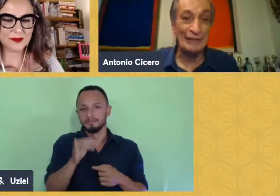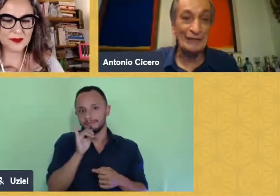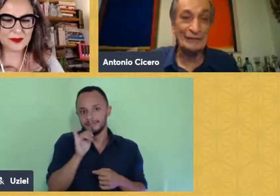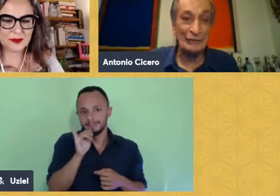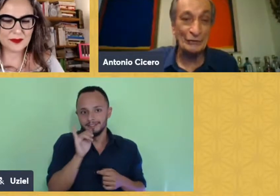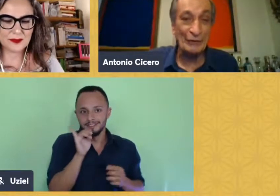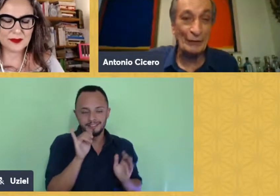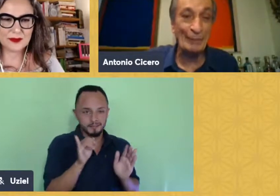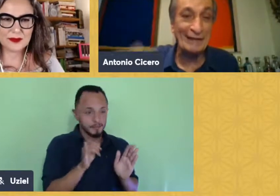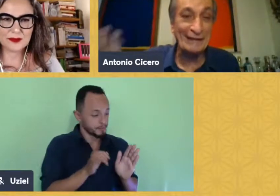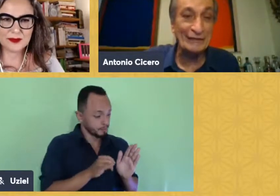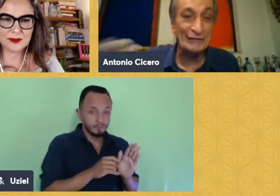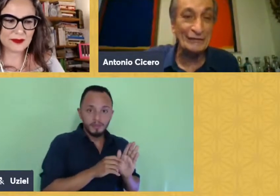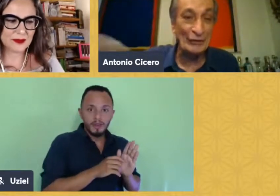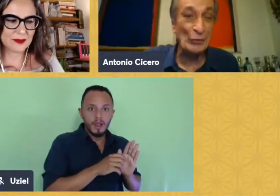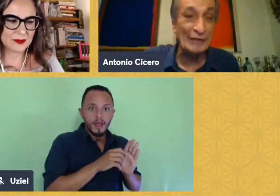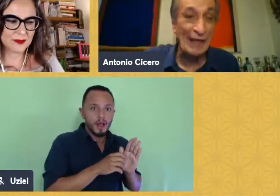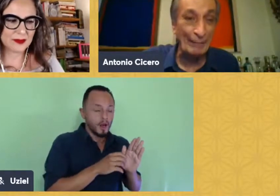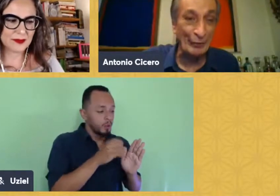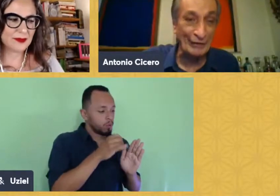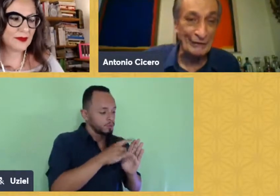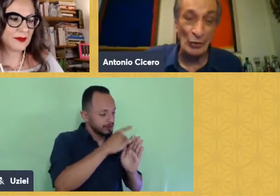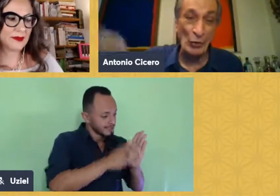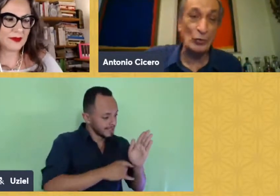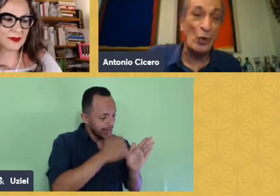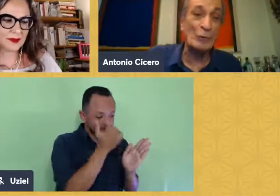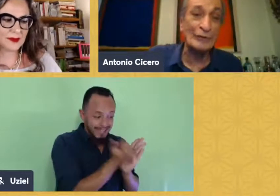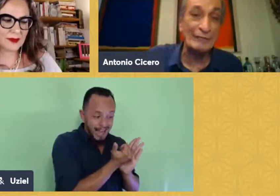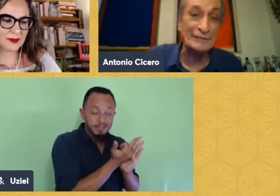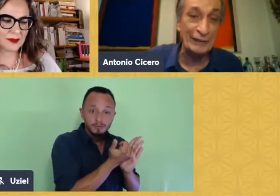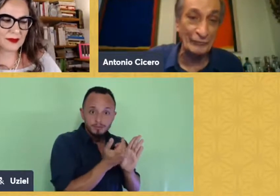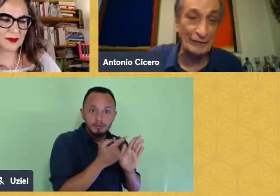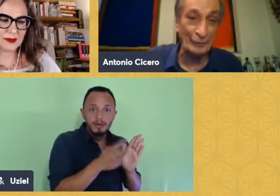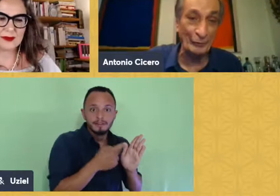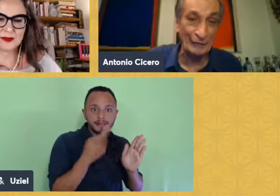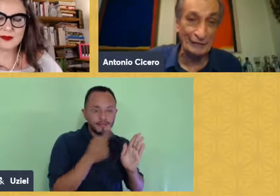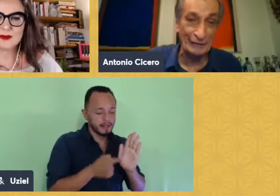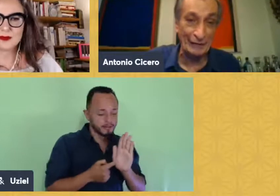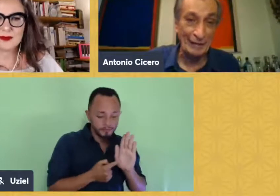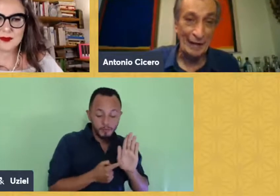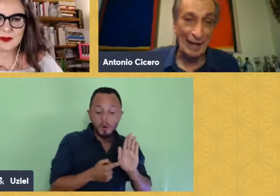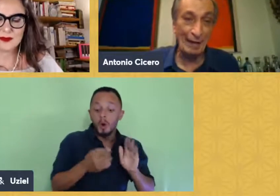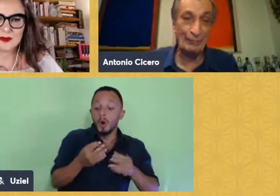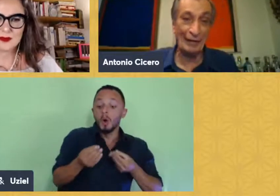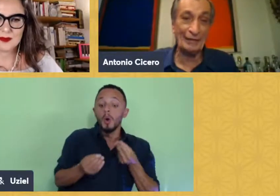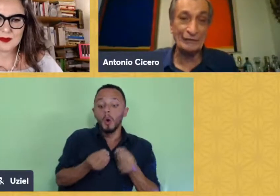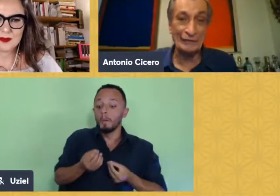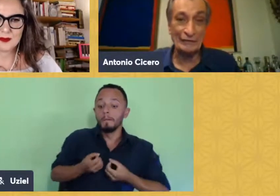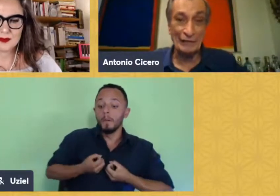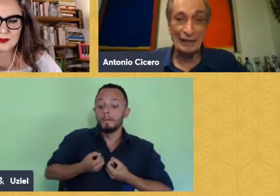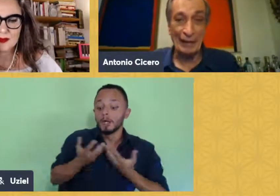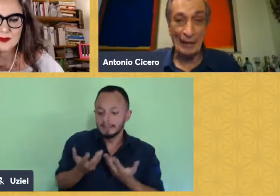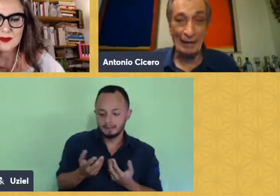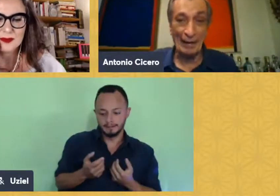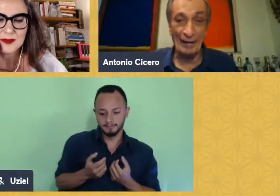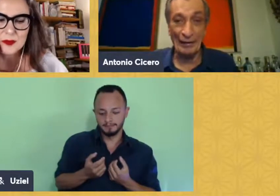exemplo, que diz o que pretende dizer o que é poesia ou como deve ser feita a poesia. A poética